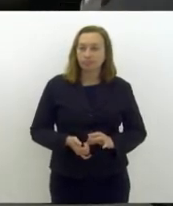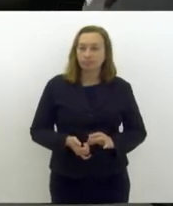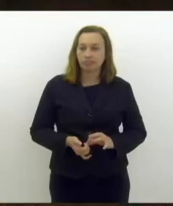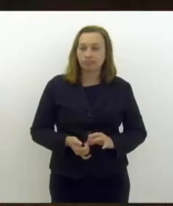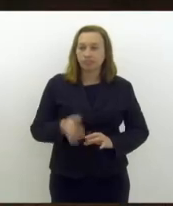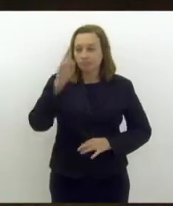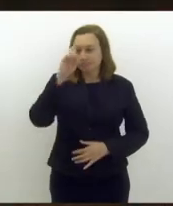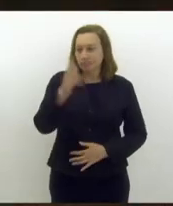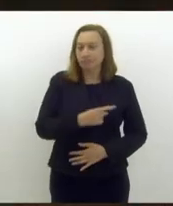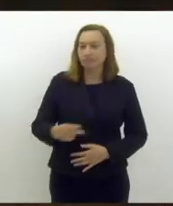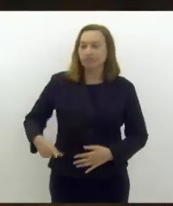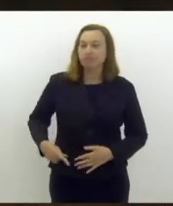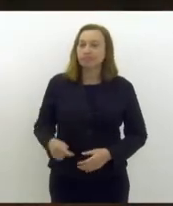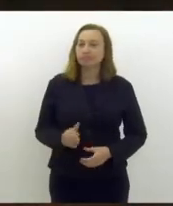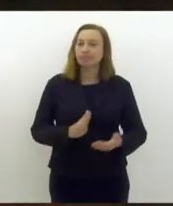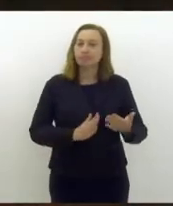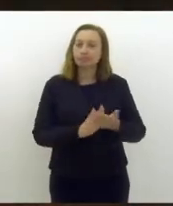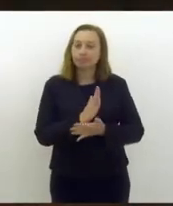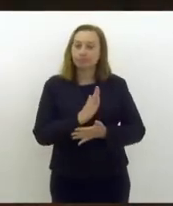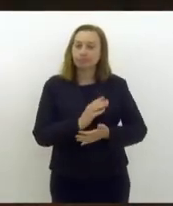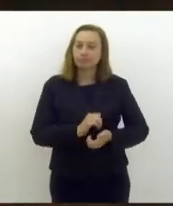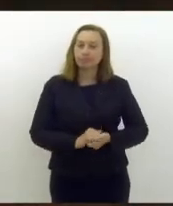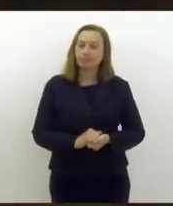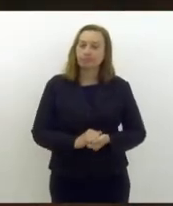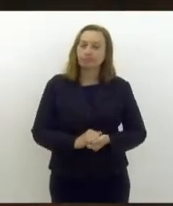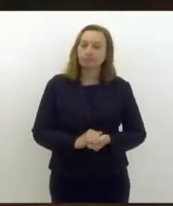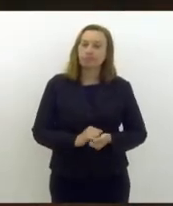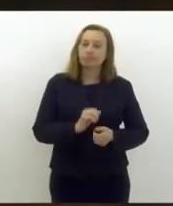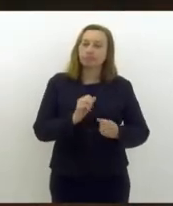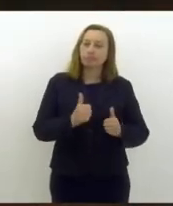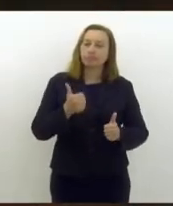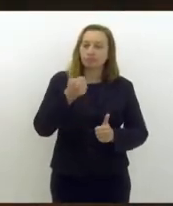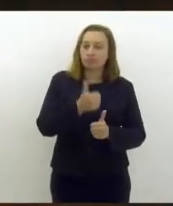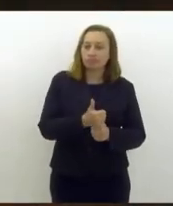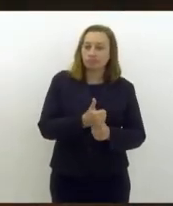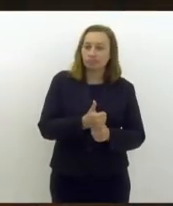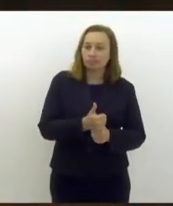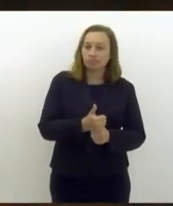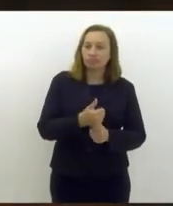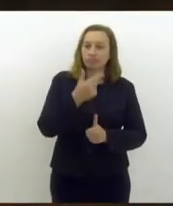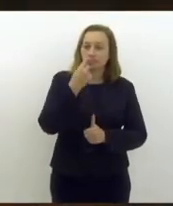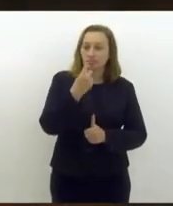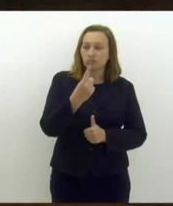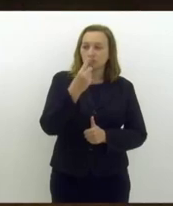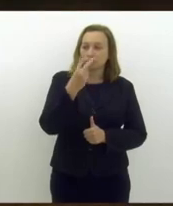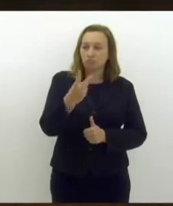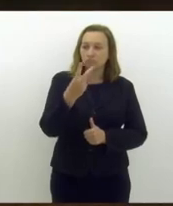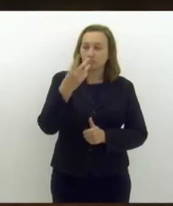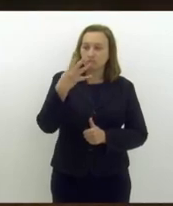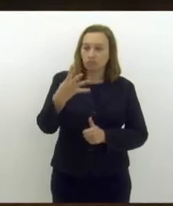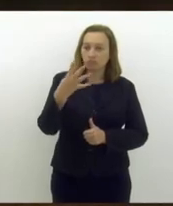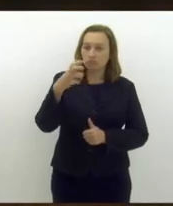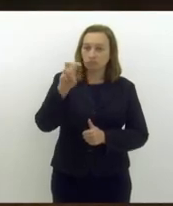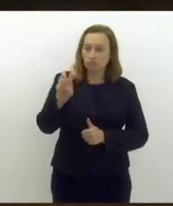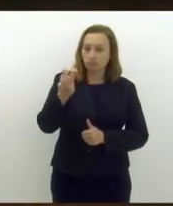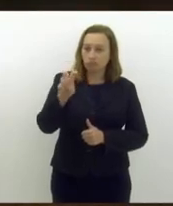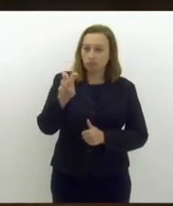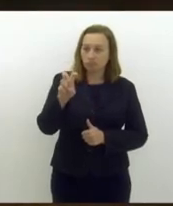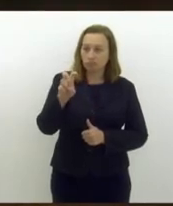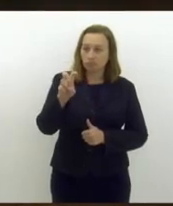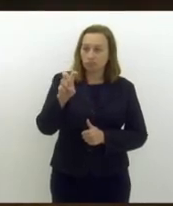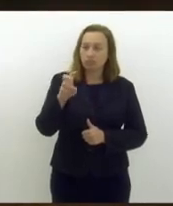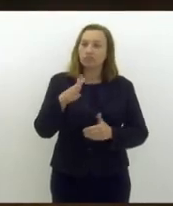senhor presidente parecer favorável com submenda aglutinativas emendas um três quatro e cinco